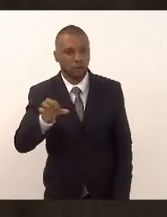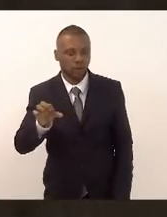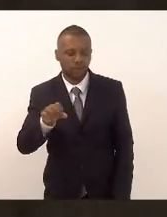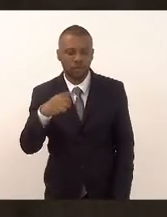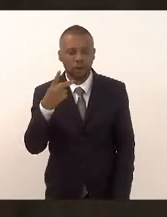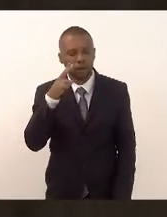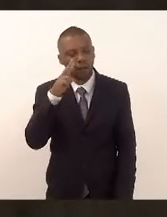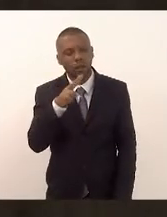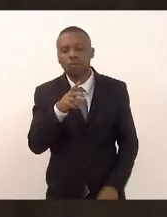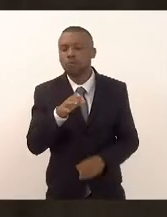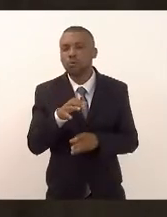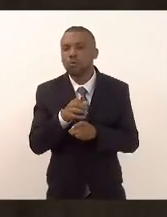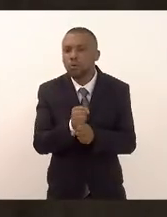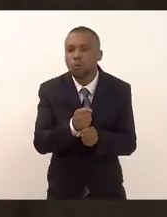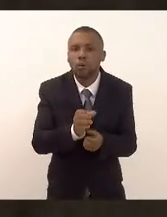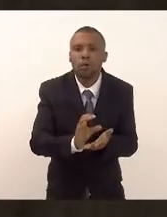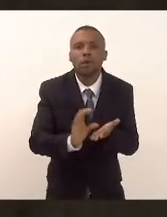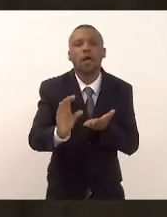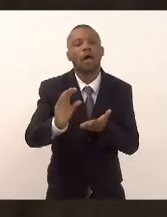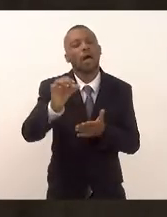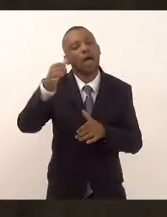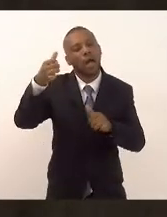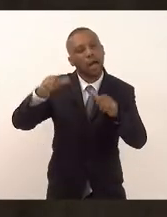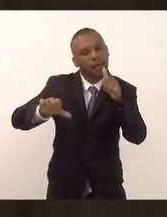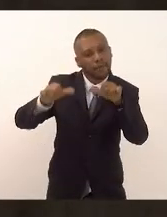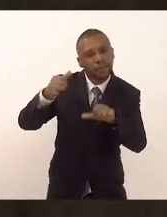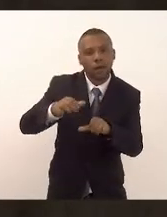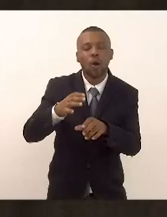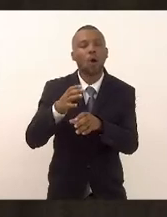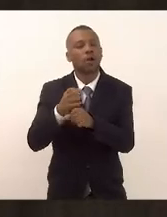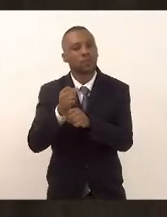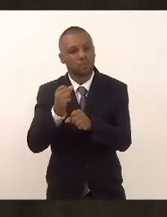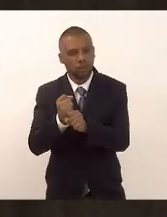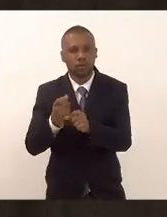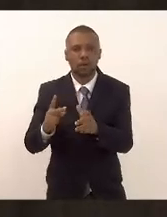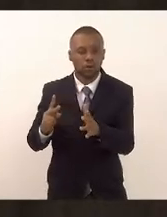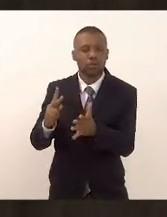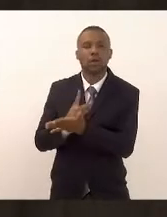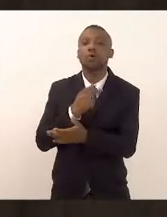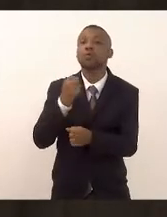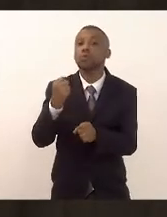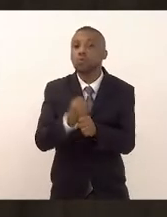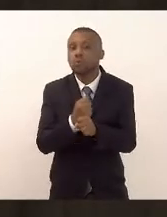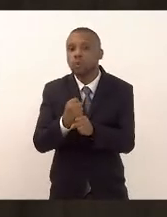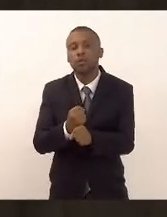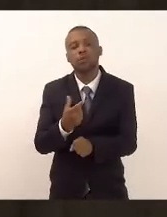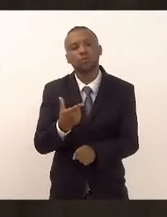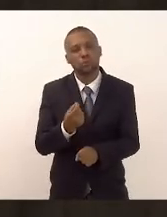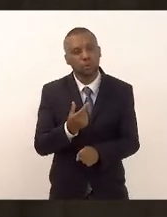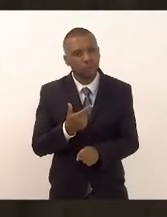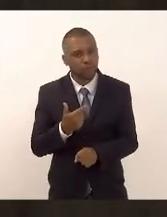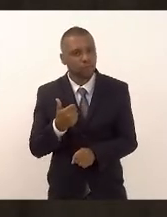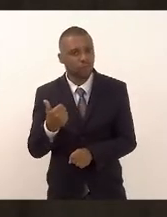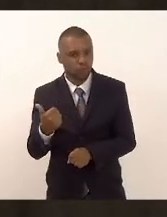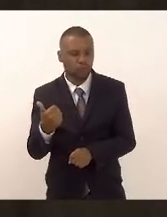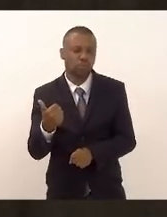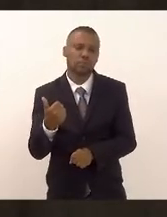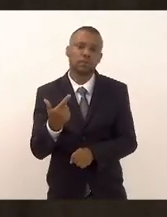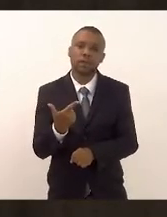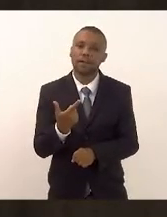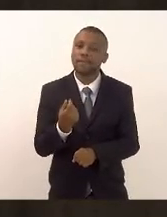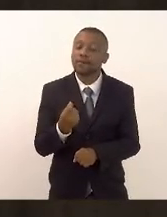presidente, vamos ver que, apesar das previsões orçamentárias, como aconteceu no ano de 2021, de 20